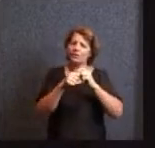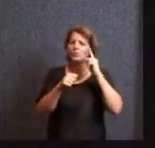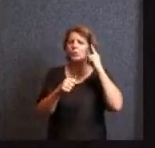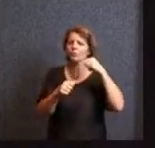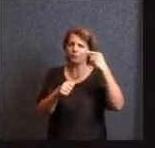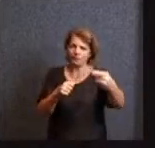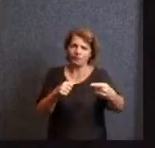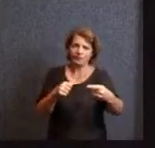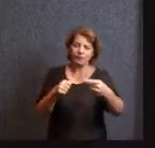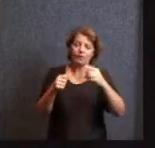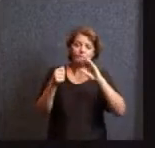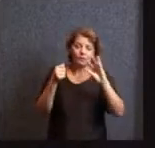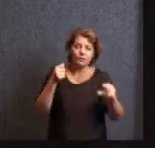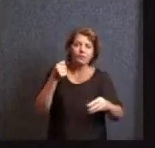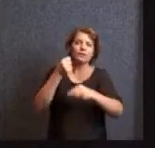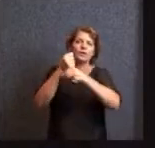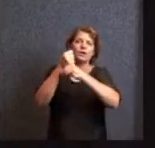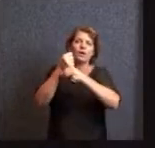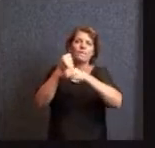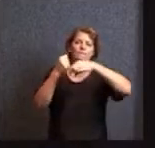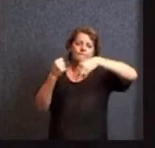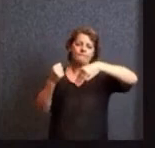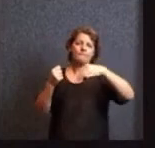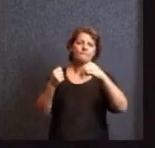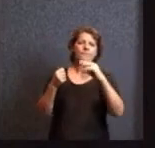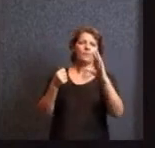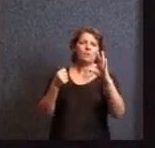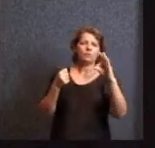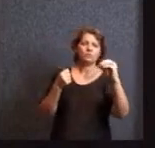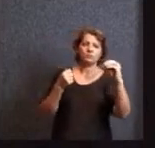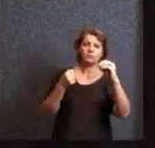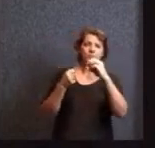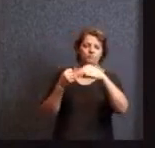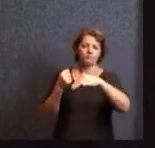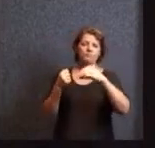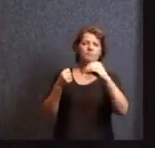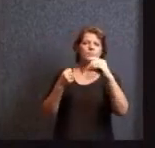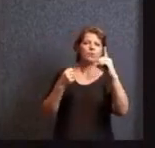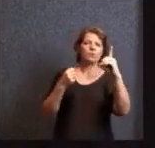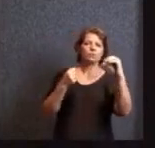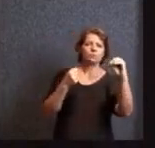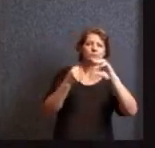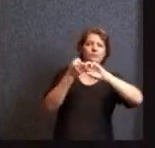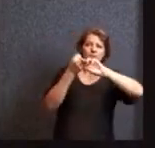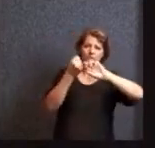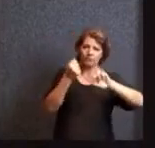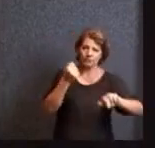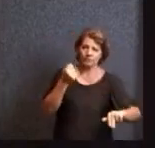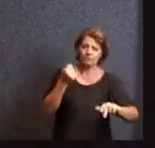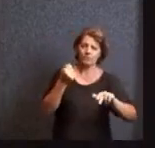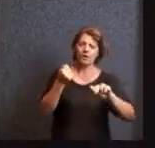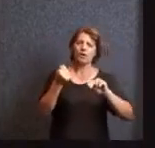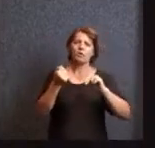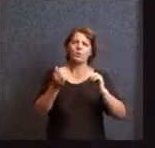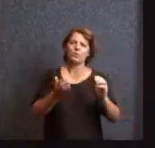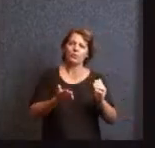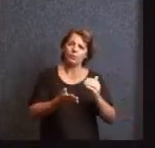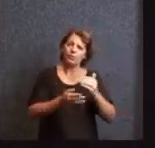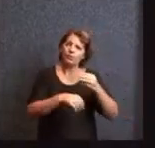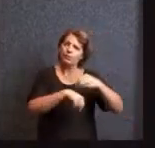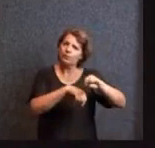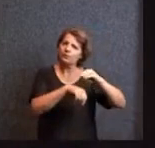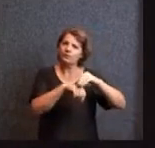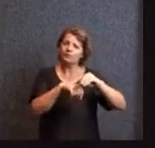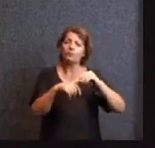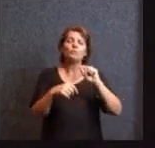importante incorporar modos operantes diversos que levam a uma condição de contribuição muito significativa. O que fica